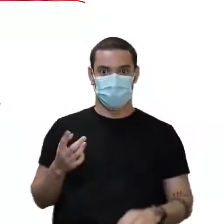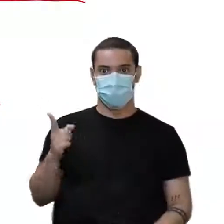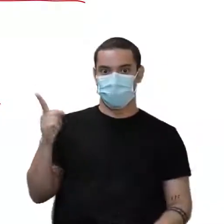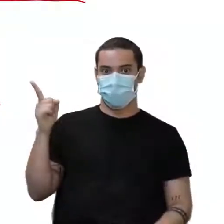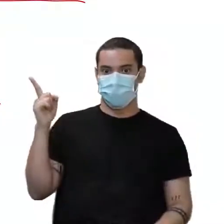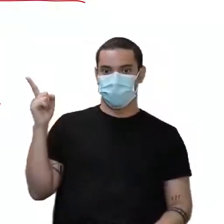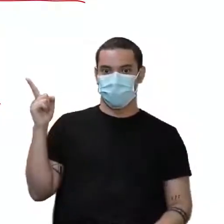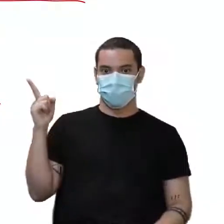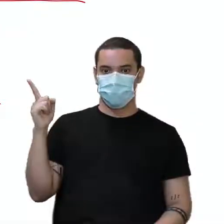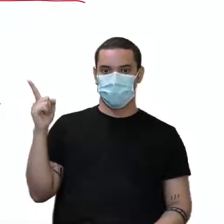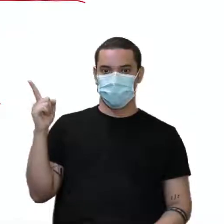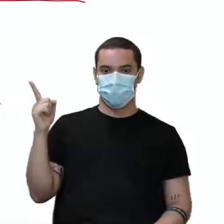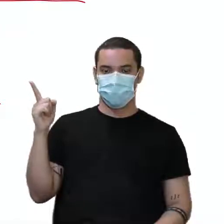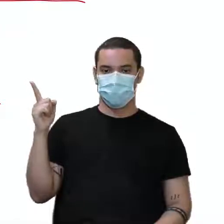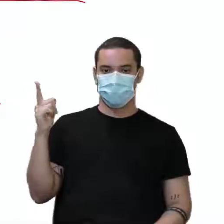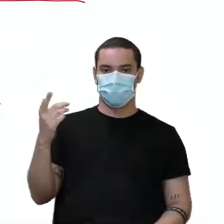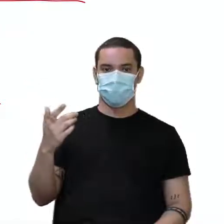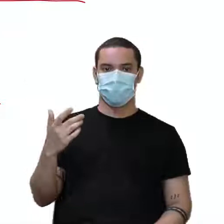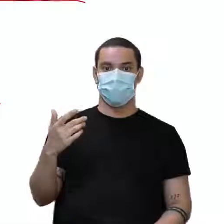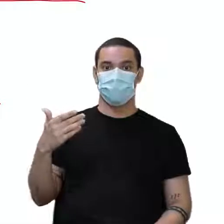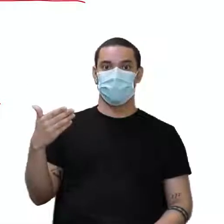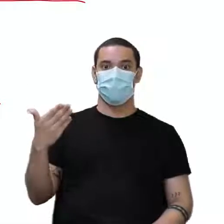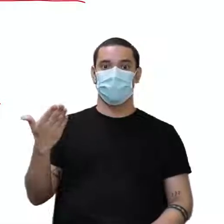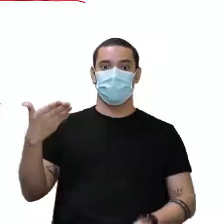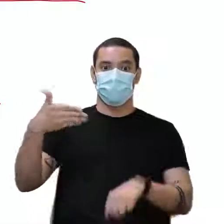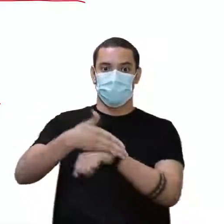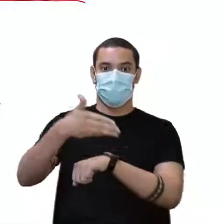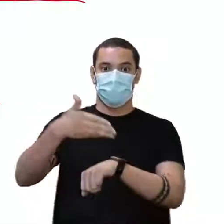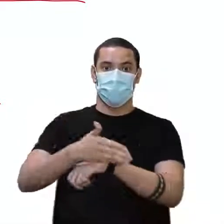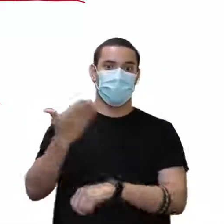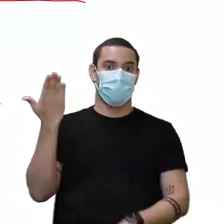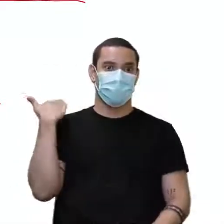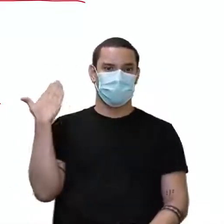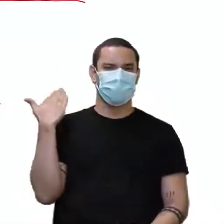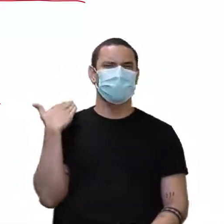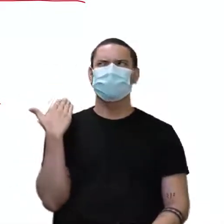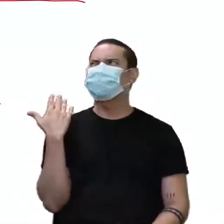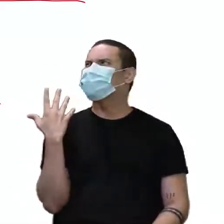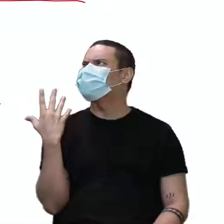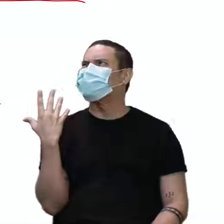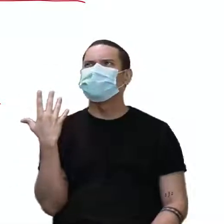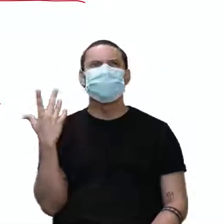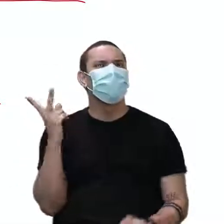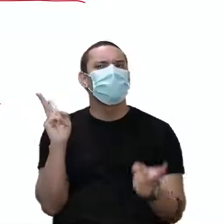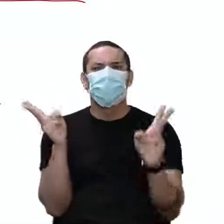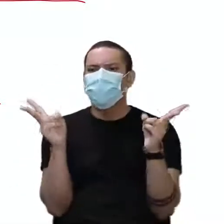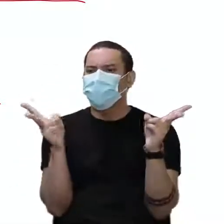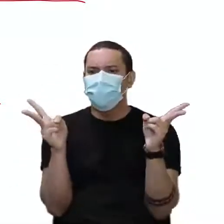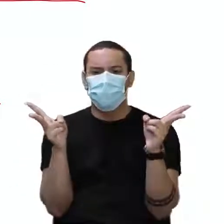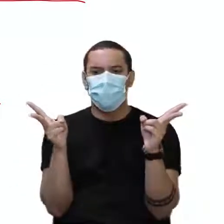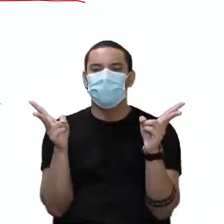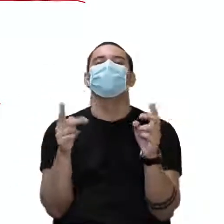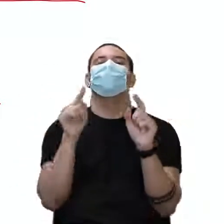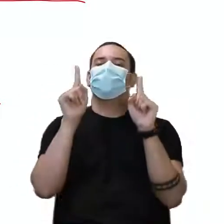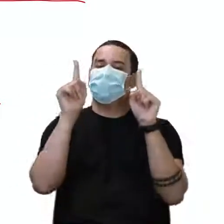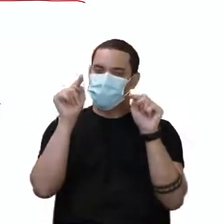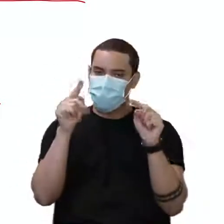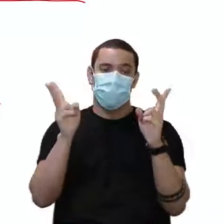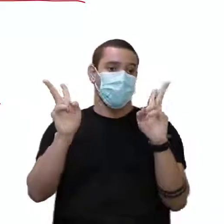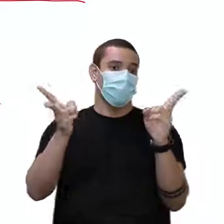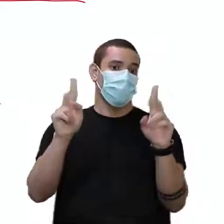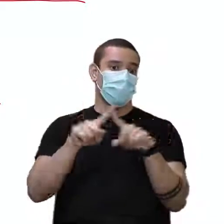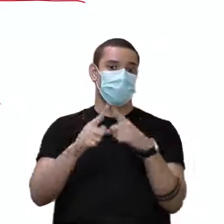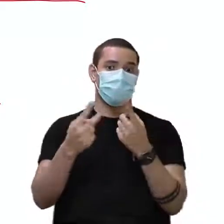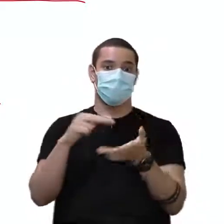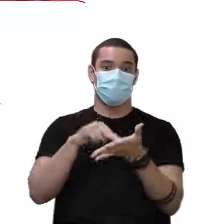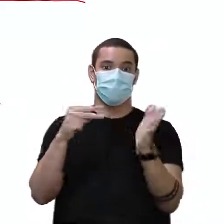received aqui, ele tá no participio passado. What? Como assim? Mas é a mesma coisa, teacher. É a mesma coisa, sim, mas é porque